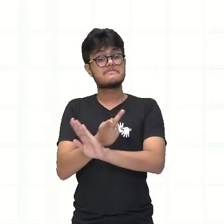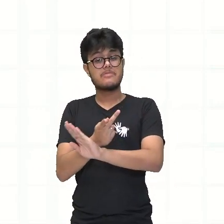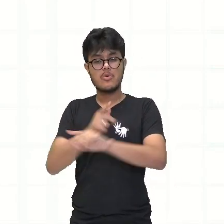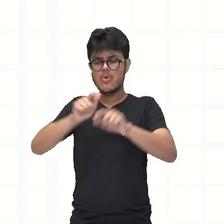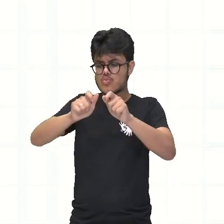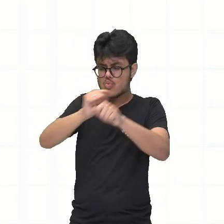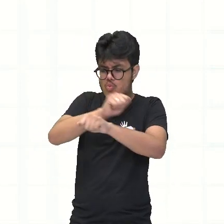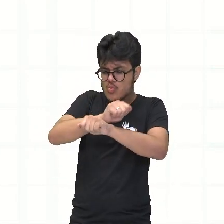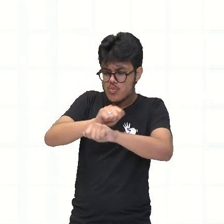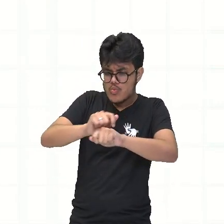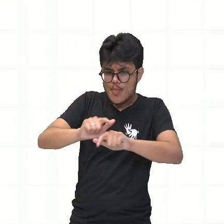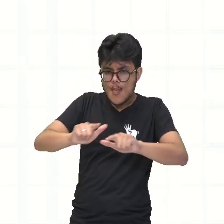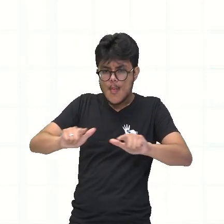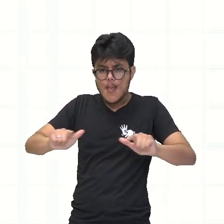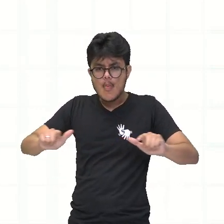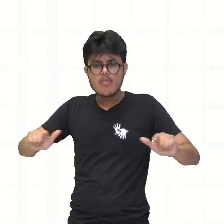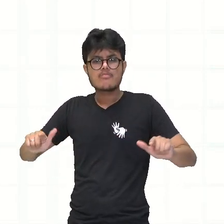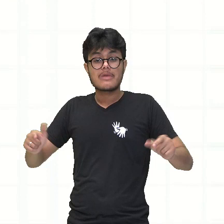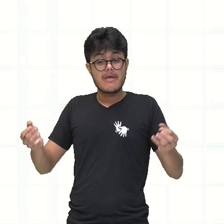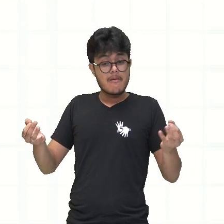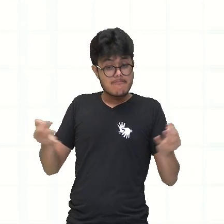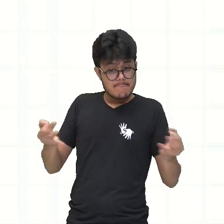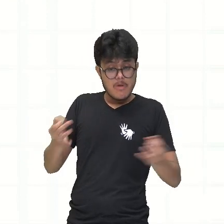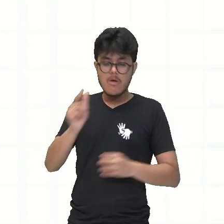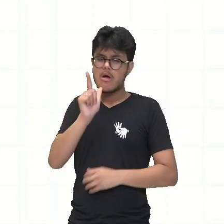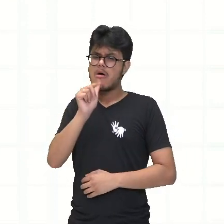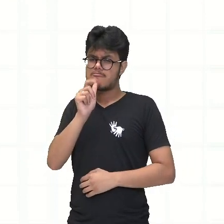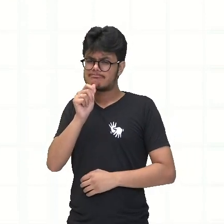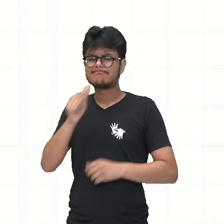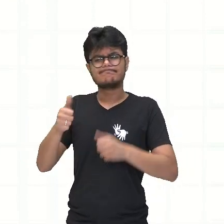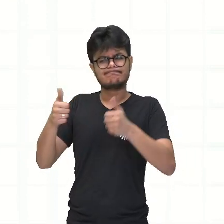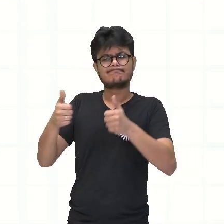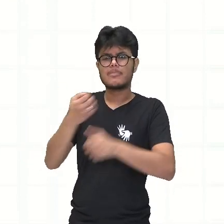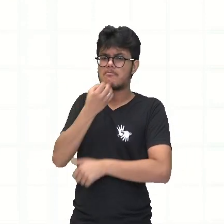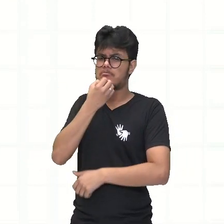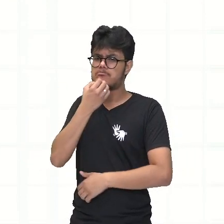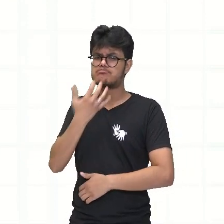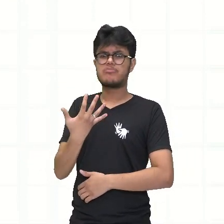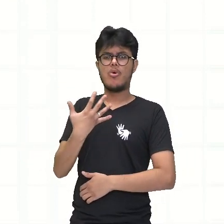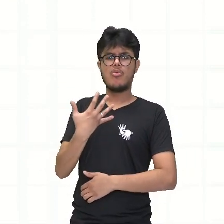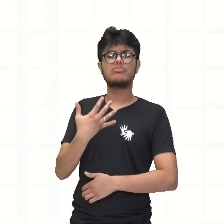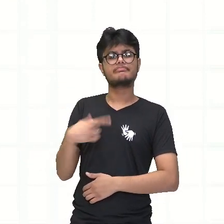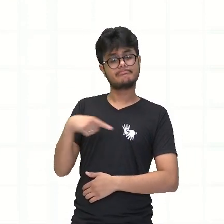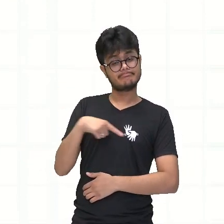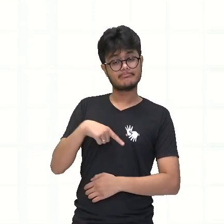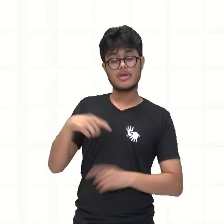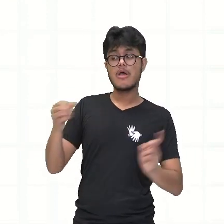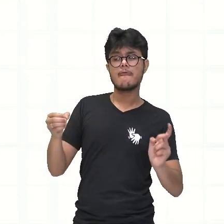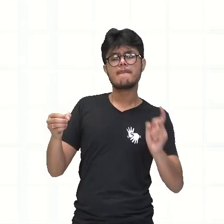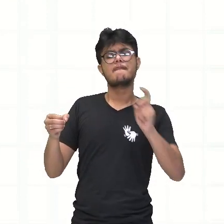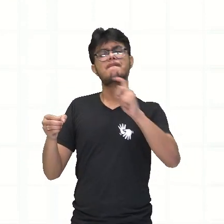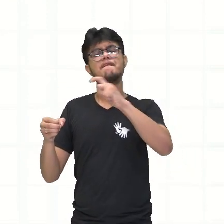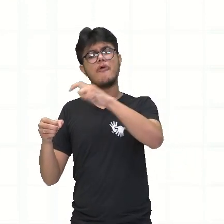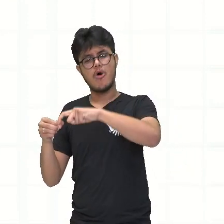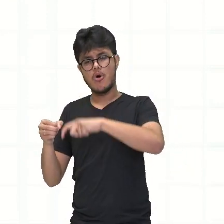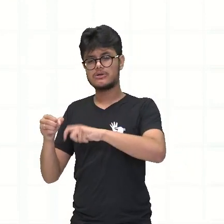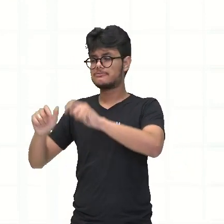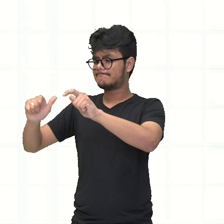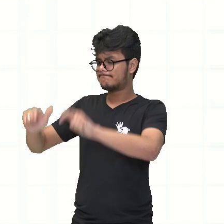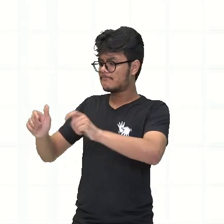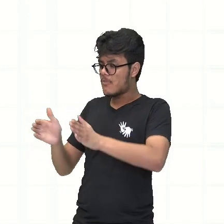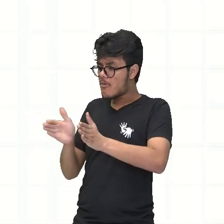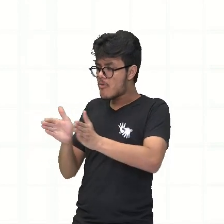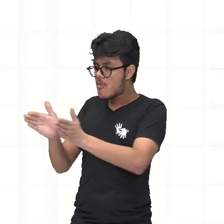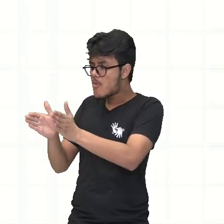em qualidade suficiente para ser descartada ou